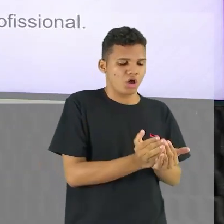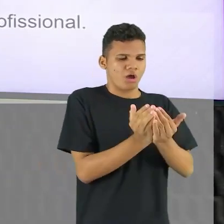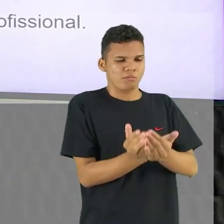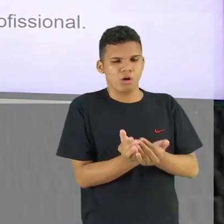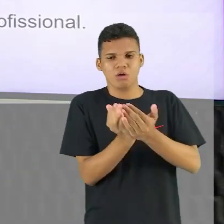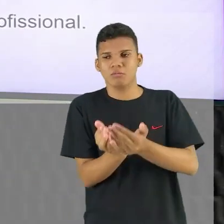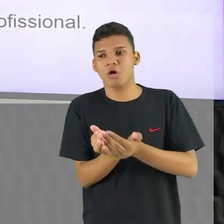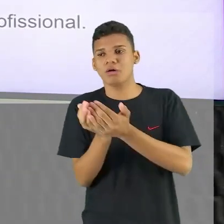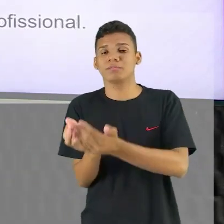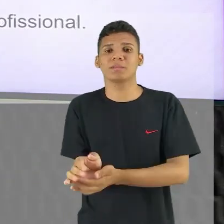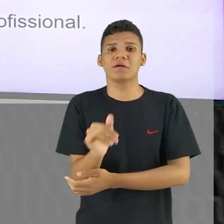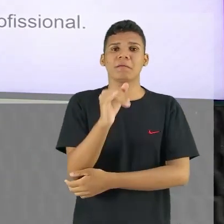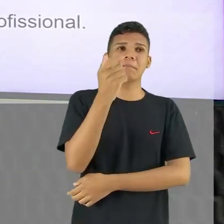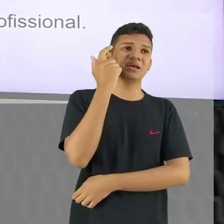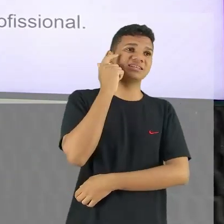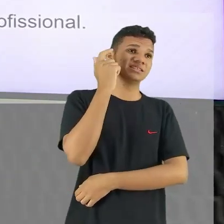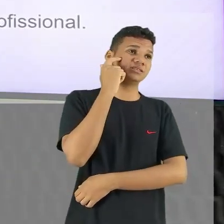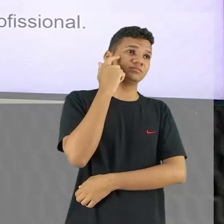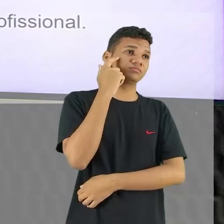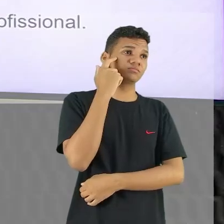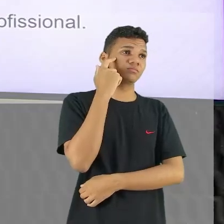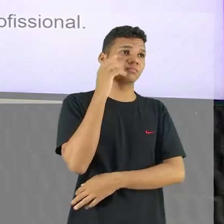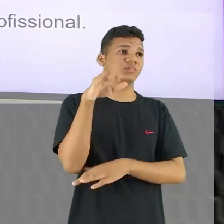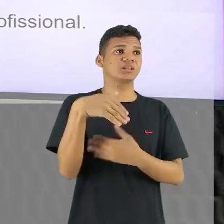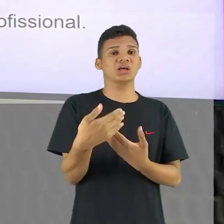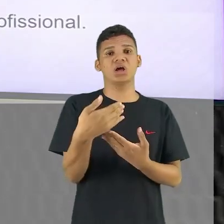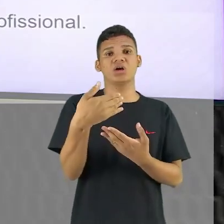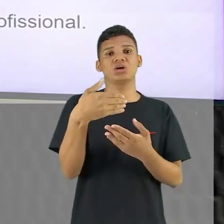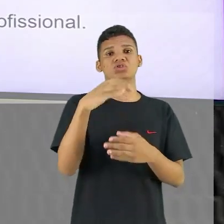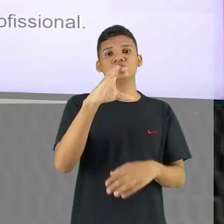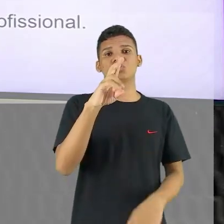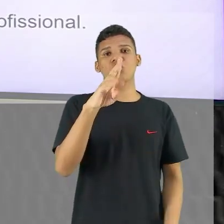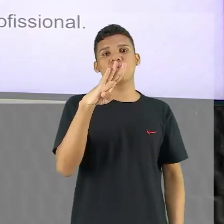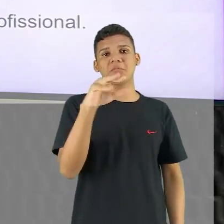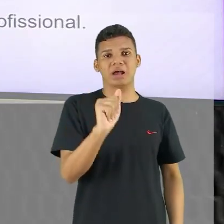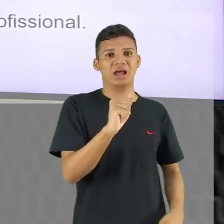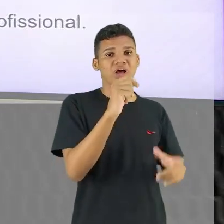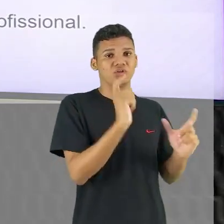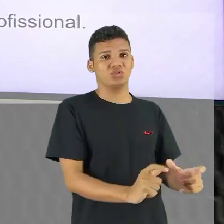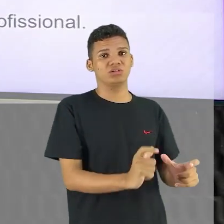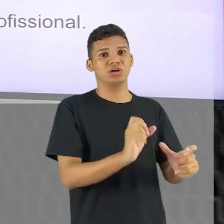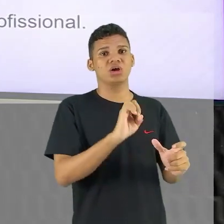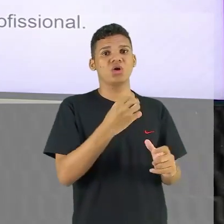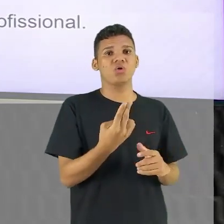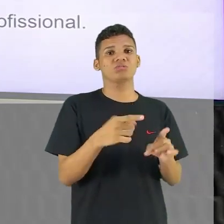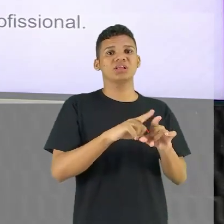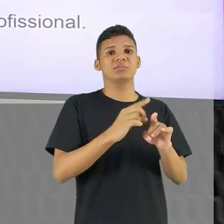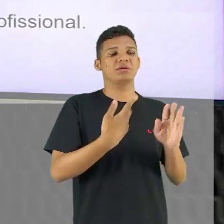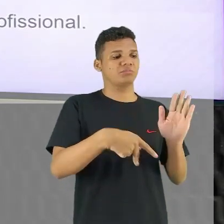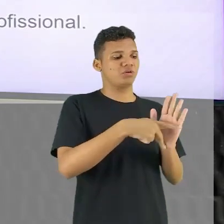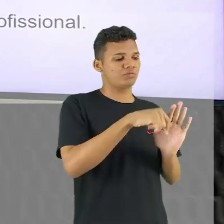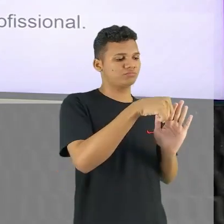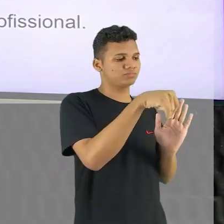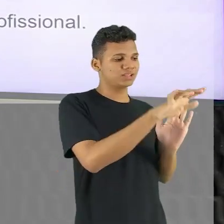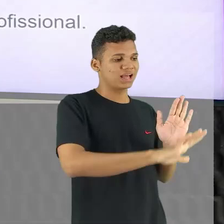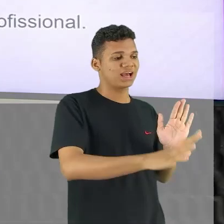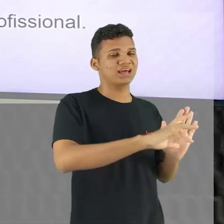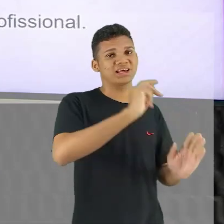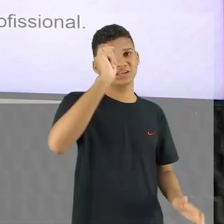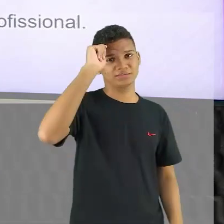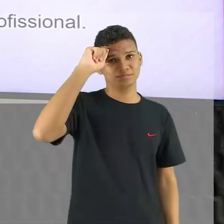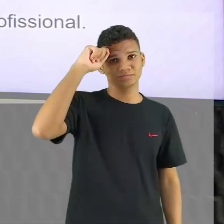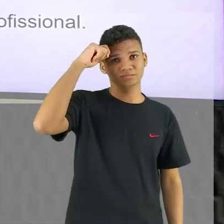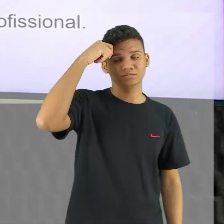você pensar, por exemplo, refugiados de Cuba, refugiados que saem, por exemplo, do continente africano e tentam